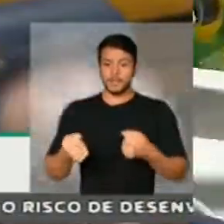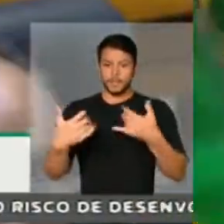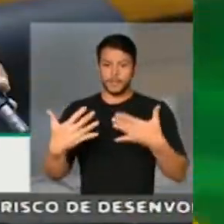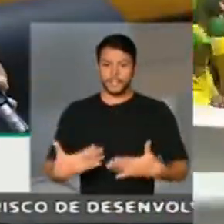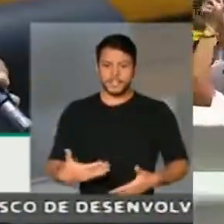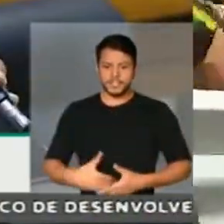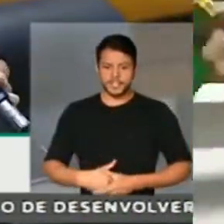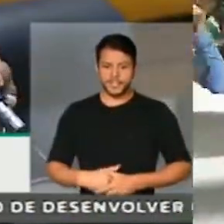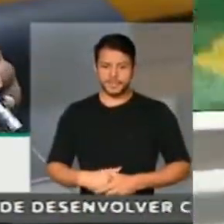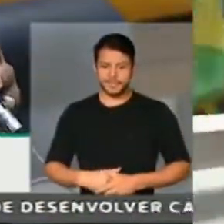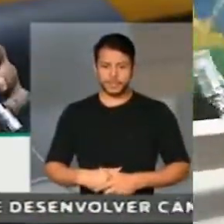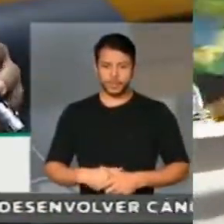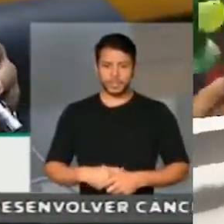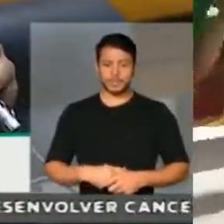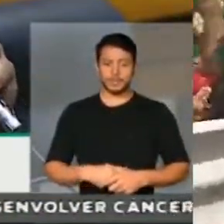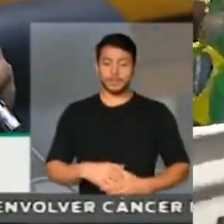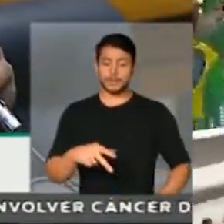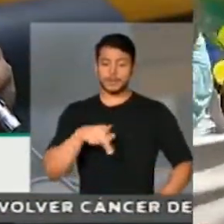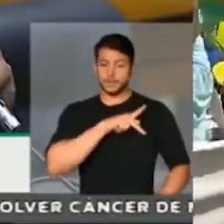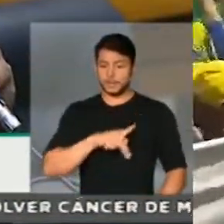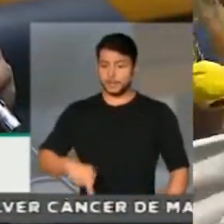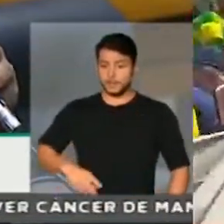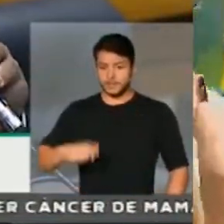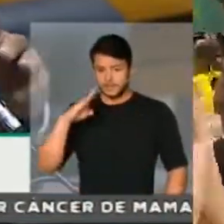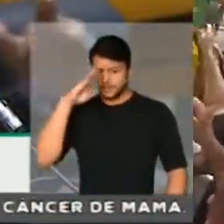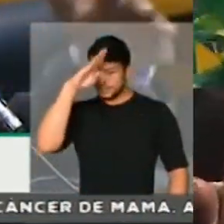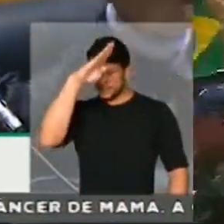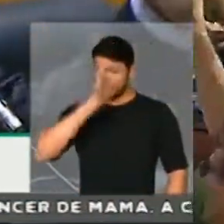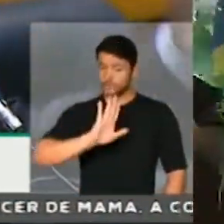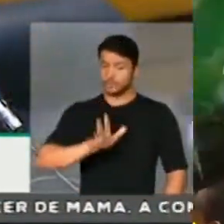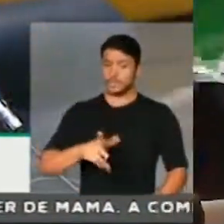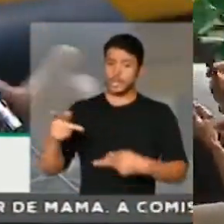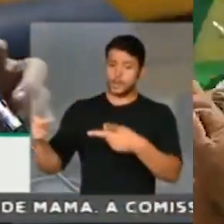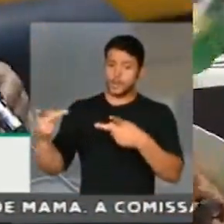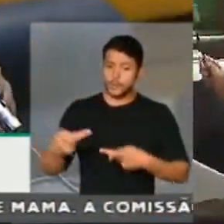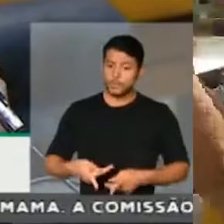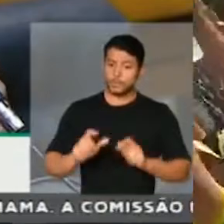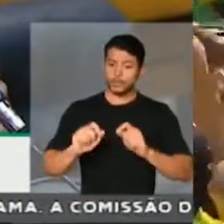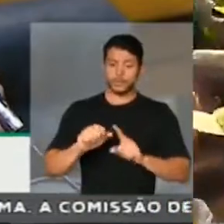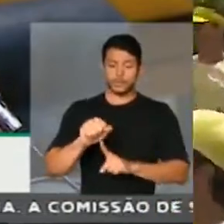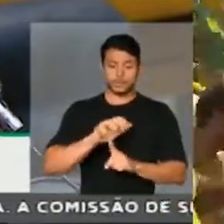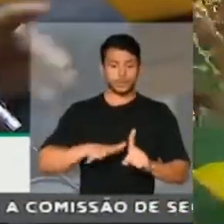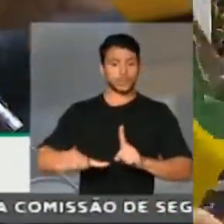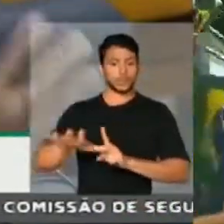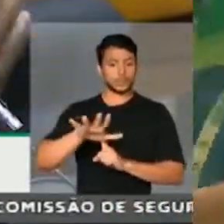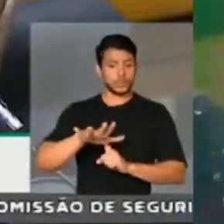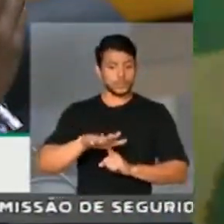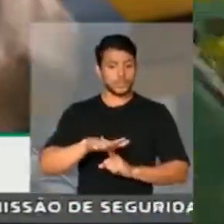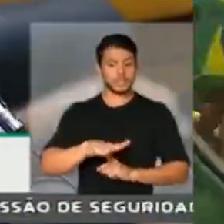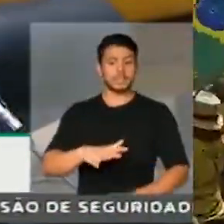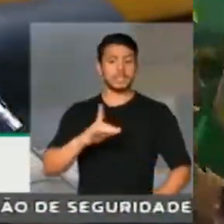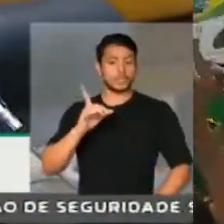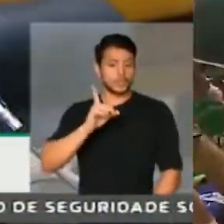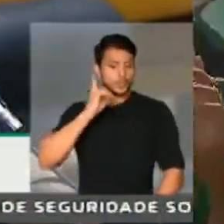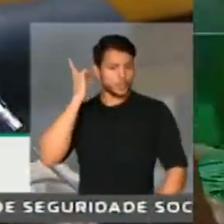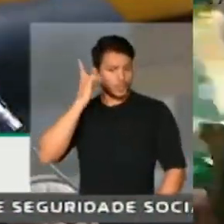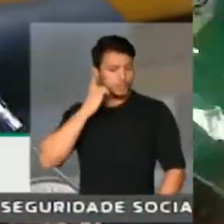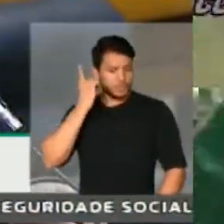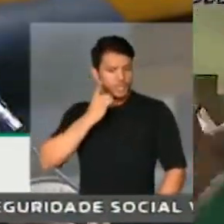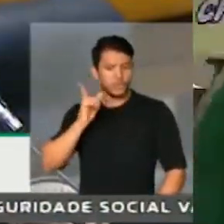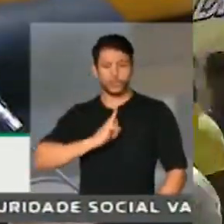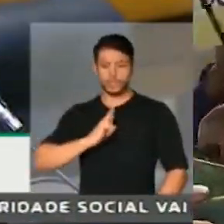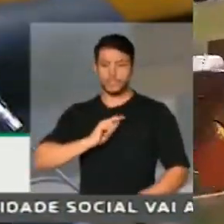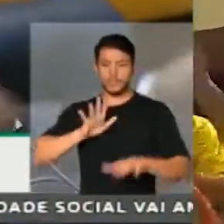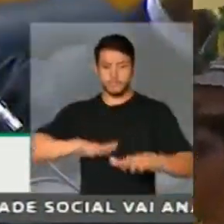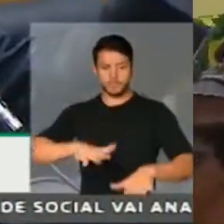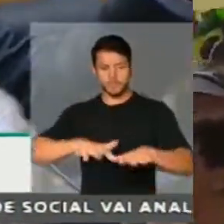O presidente Bolsonaro convocou a sociedade para fazer uma mobilização no último domingo, fez chantagem com o Supremo